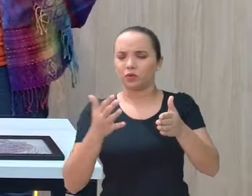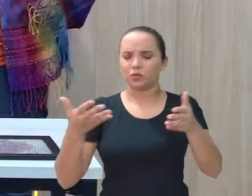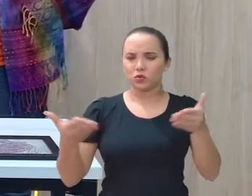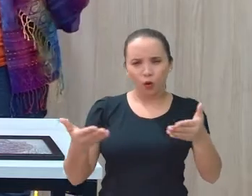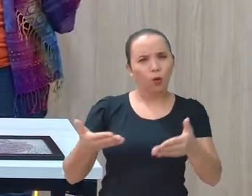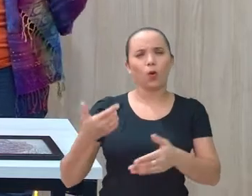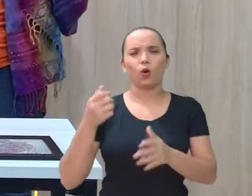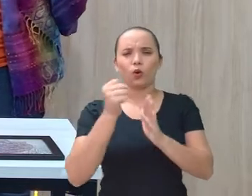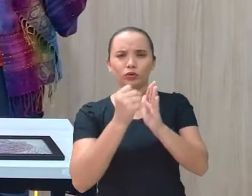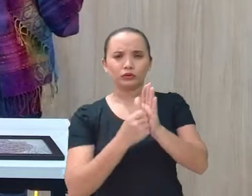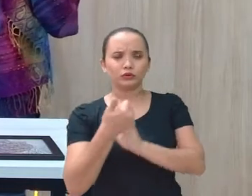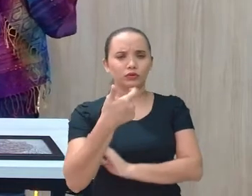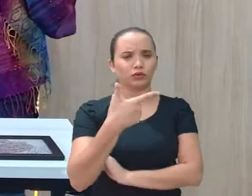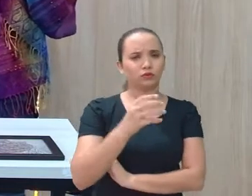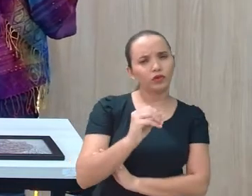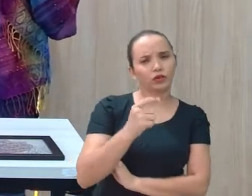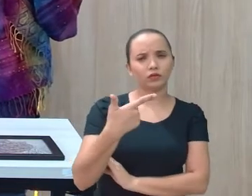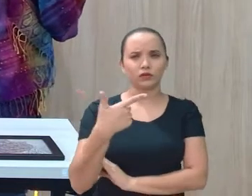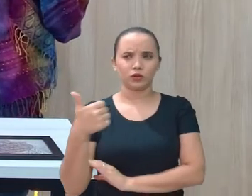21, por aí.